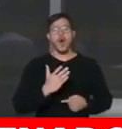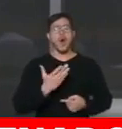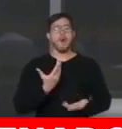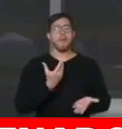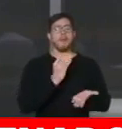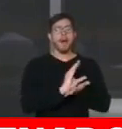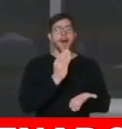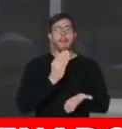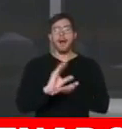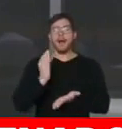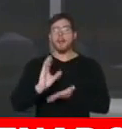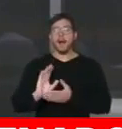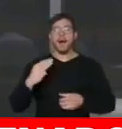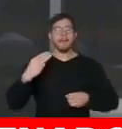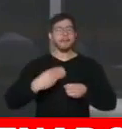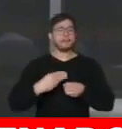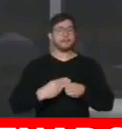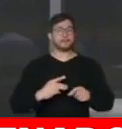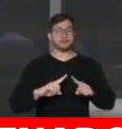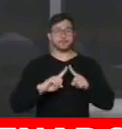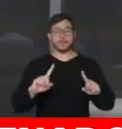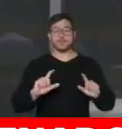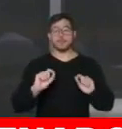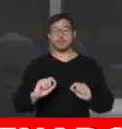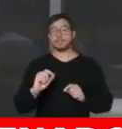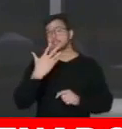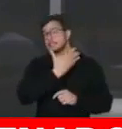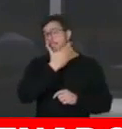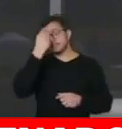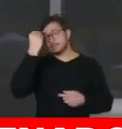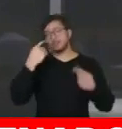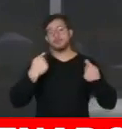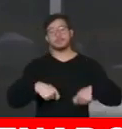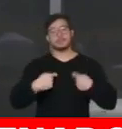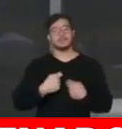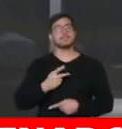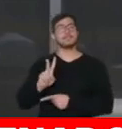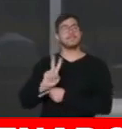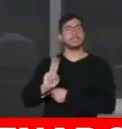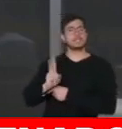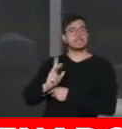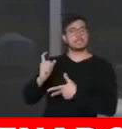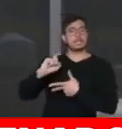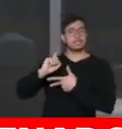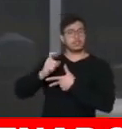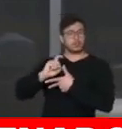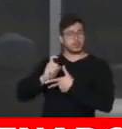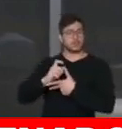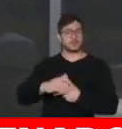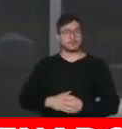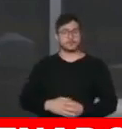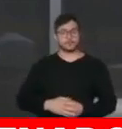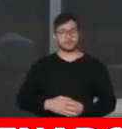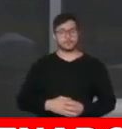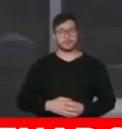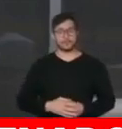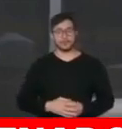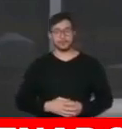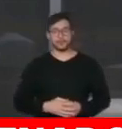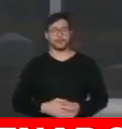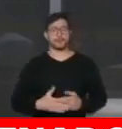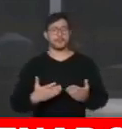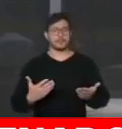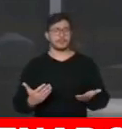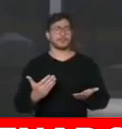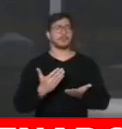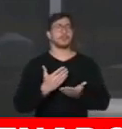sua importante tarefa de fiscalizar o Poder Executivo, não faz isto mais. Desde 23 de